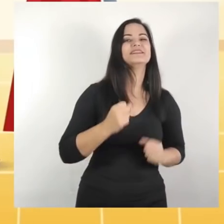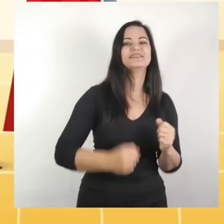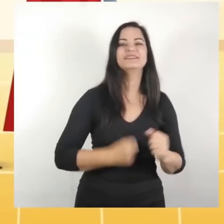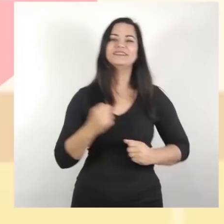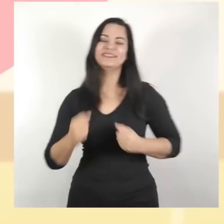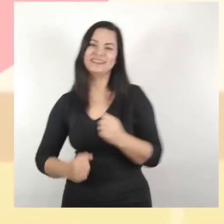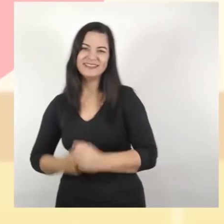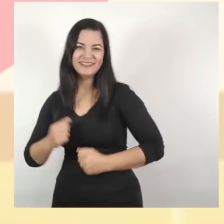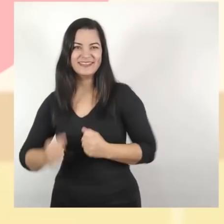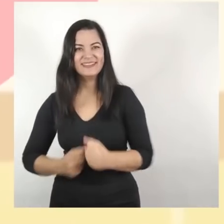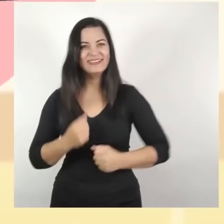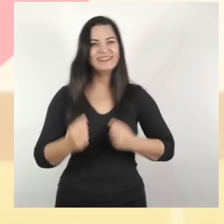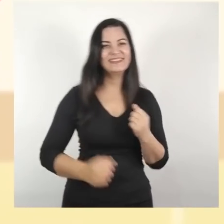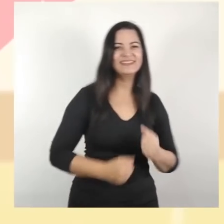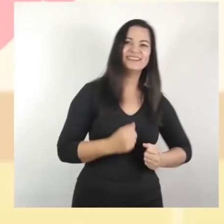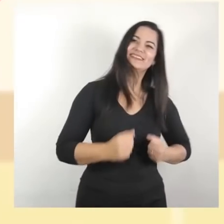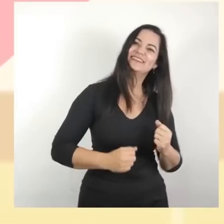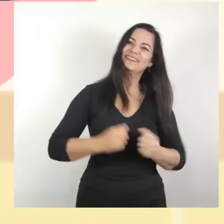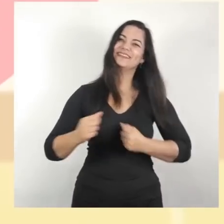estar.